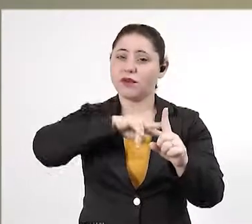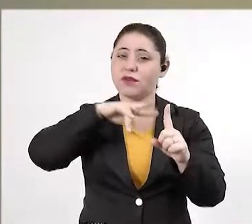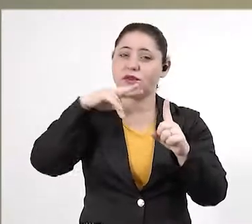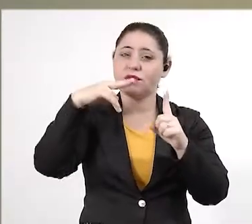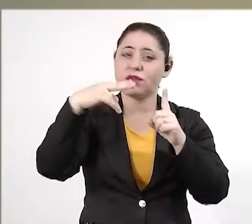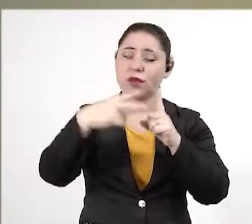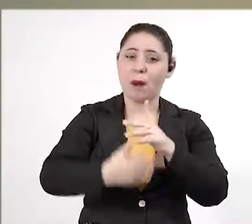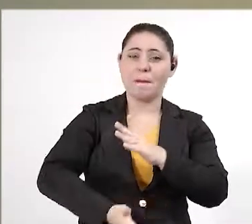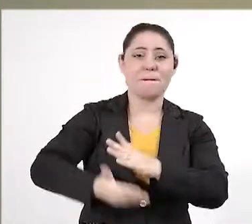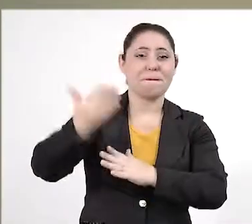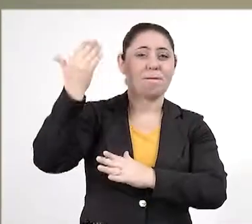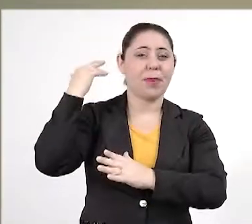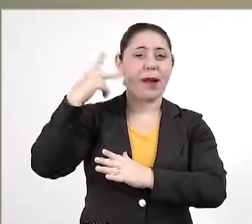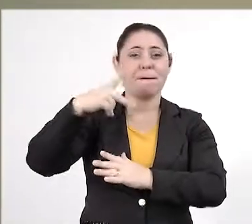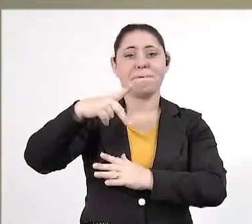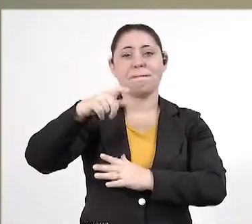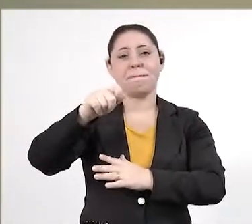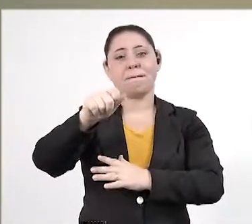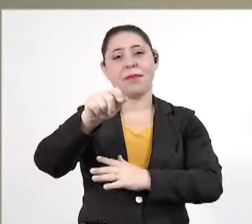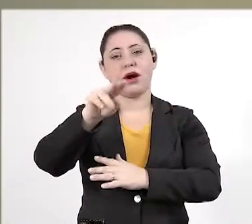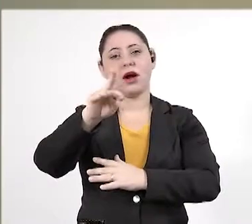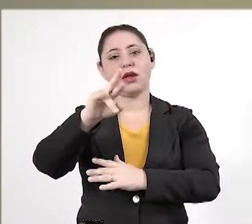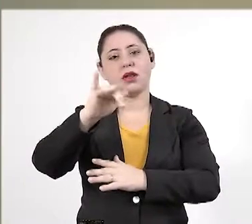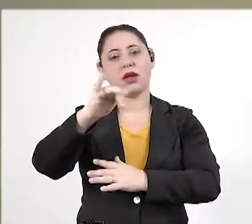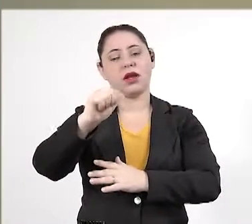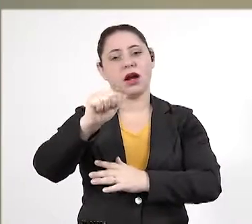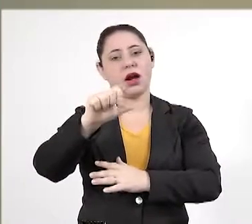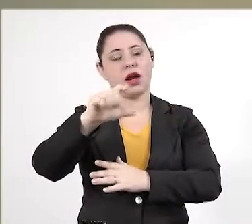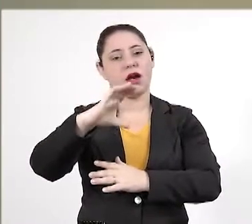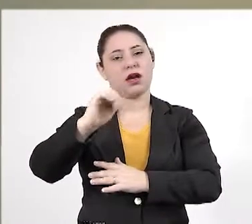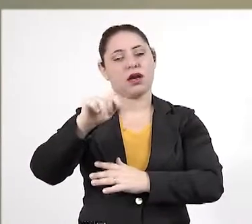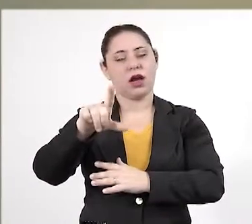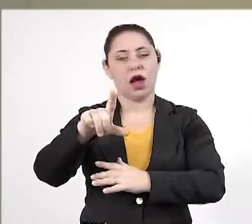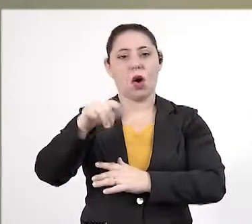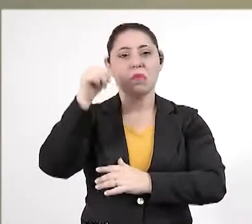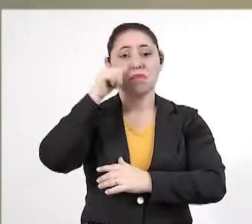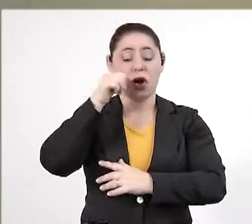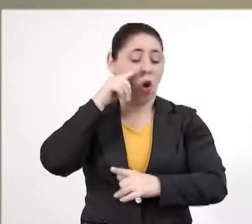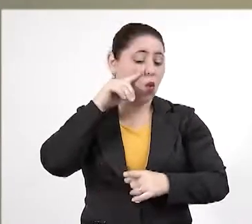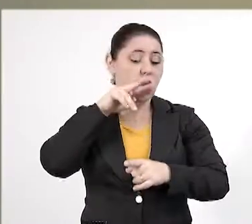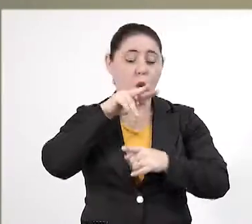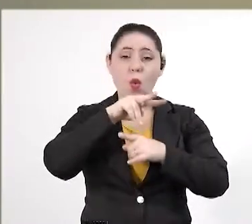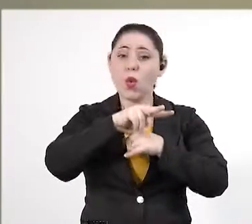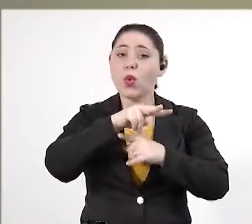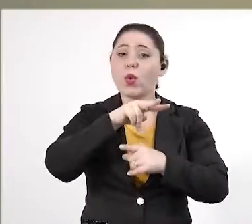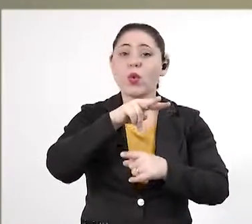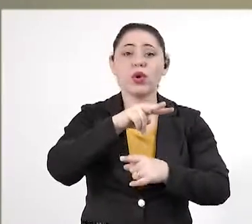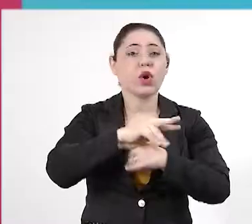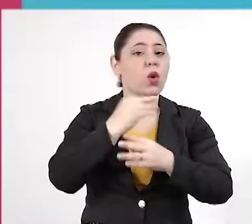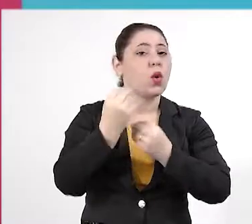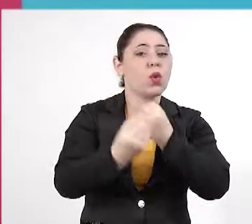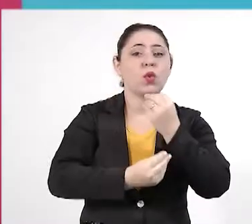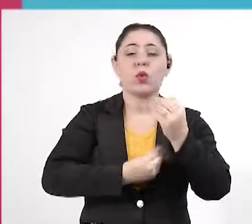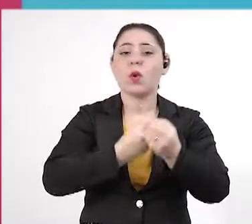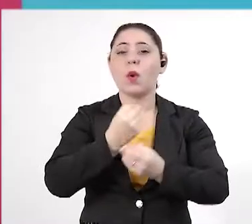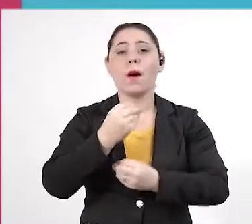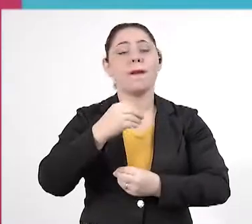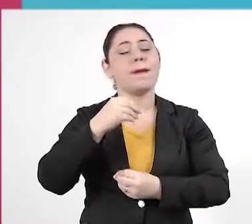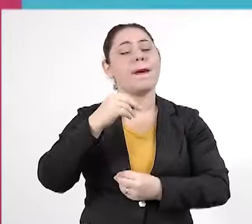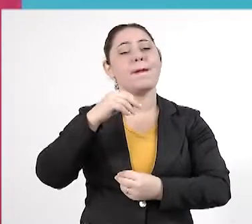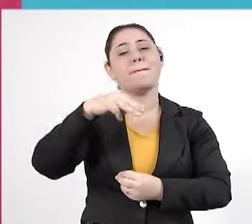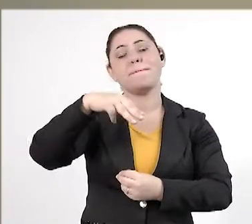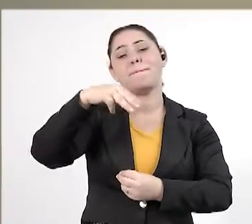visão patriarcalista que coloca a mulher como sendo a cuidadora, como exercendo